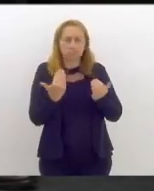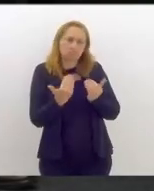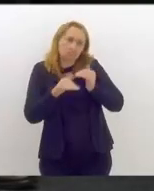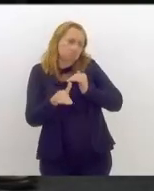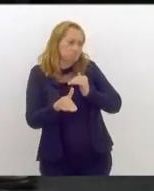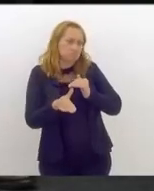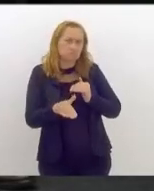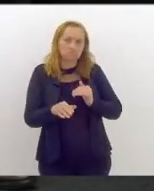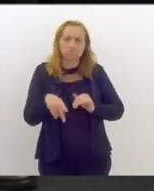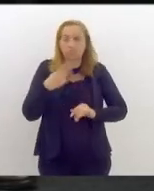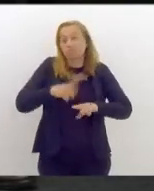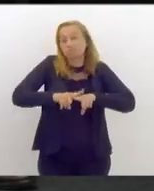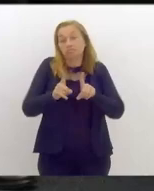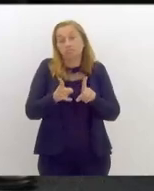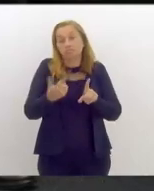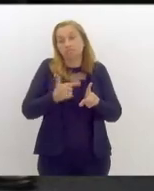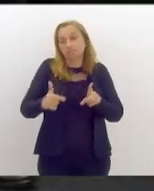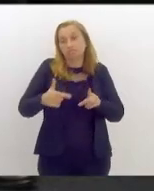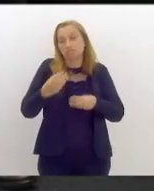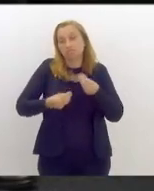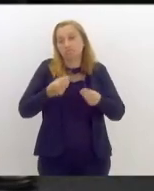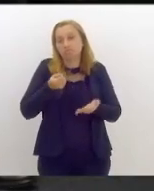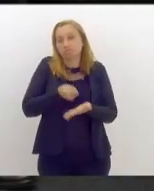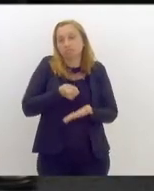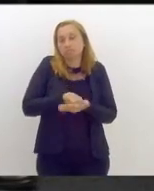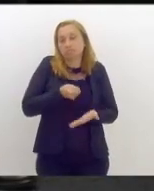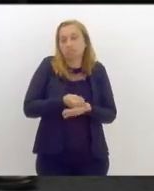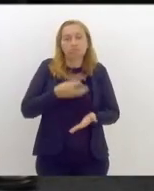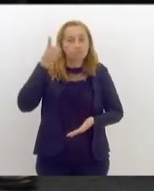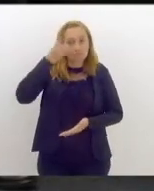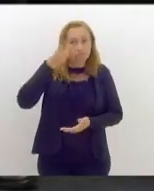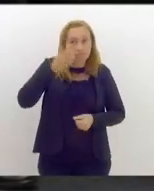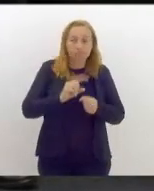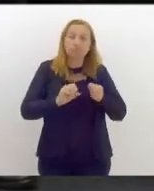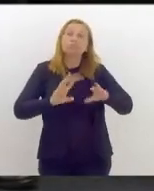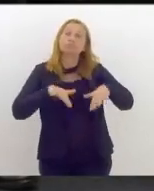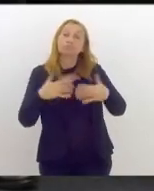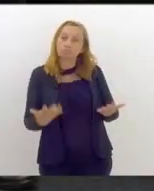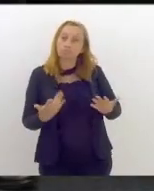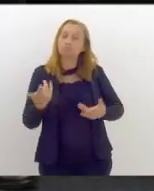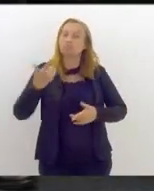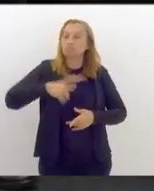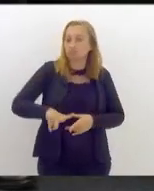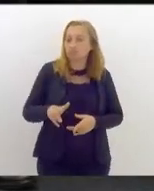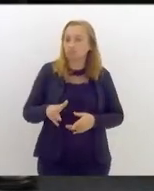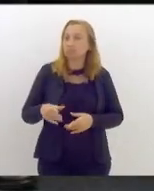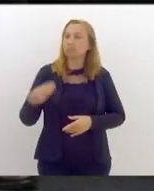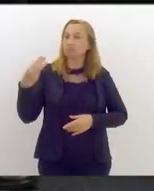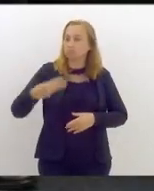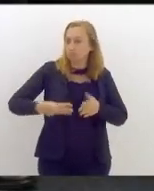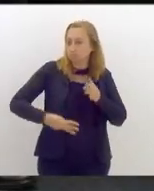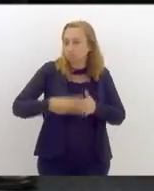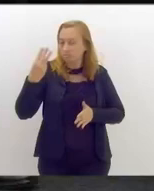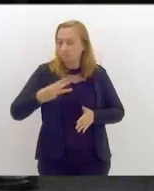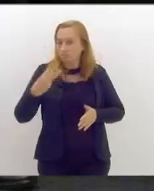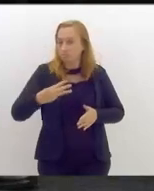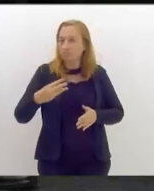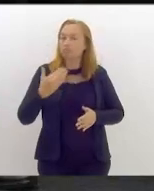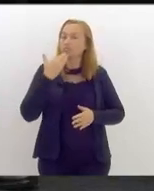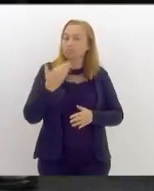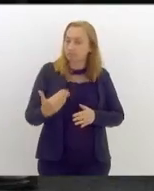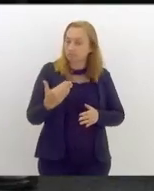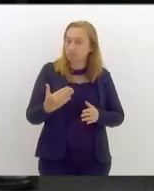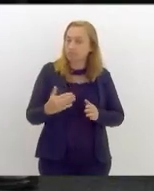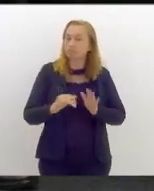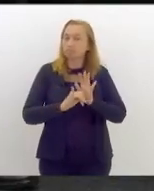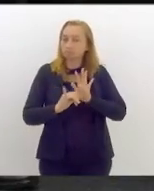desse posicionamento mas não tem como a gente obrigar o deputado a fazer isso então veio mais uma vez pela terceira vez requerer